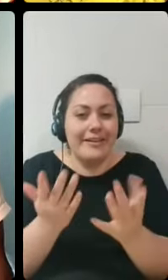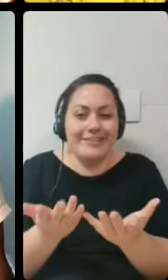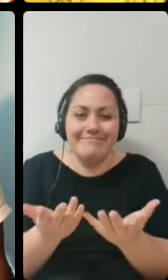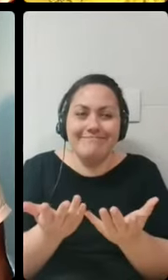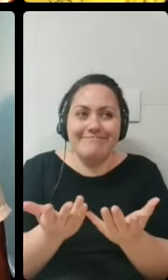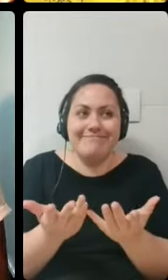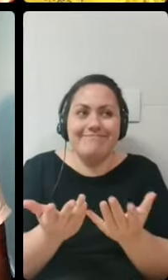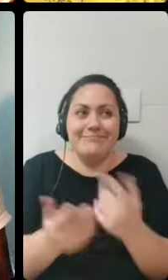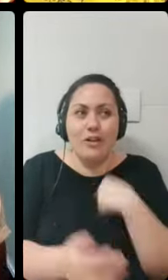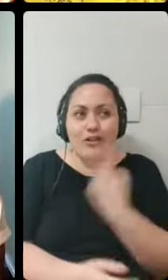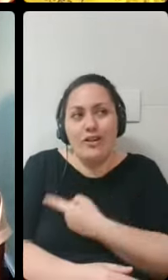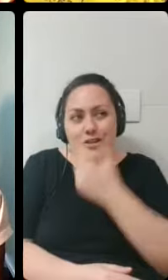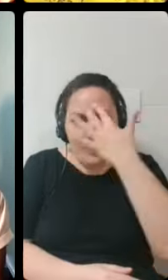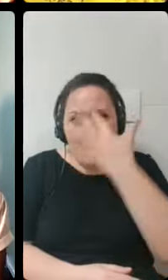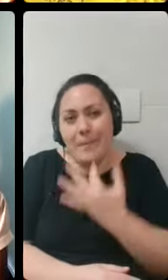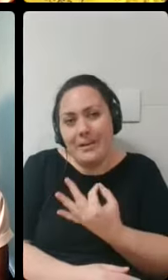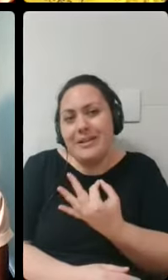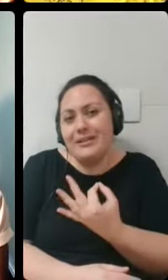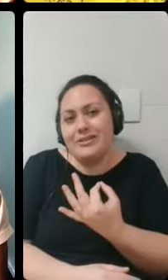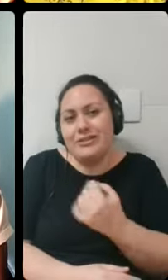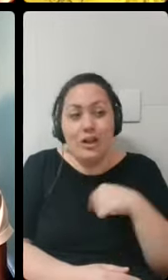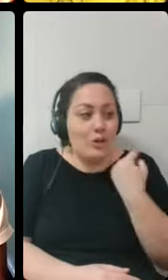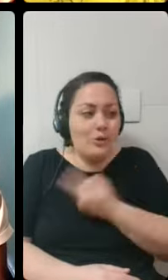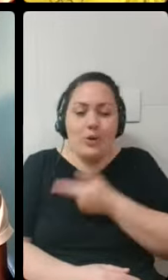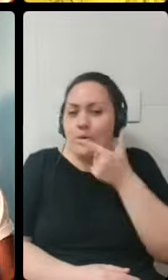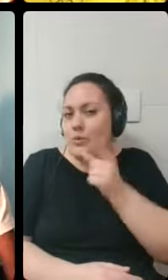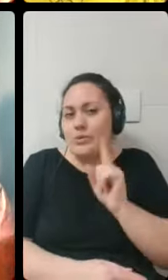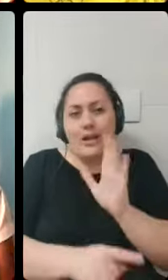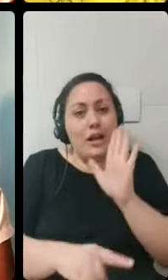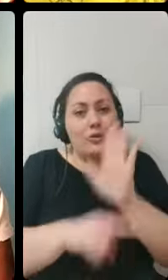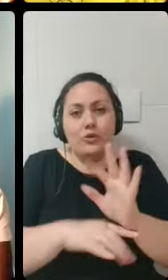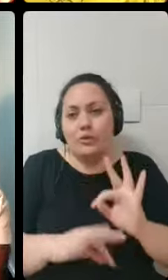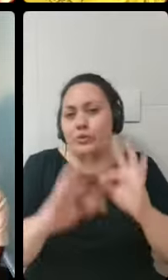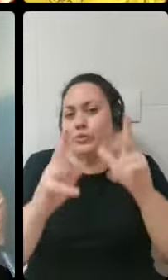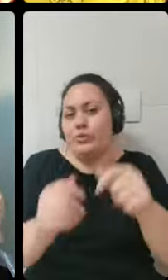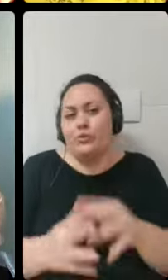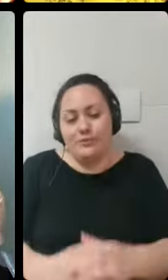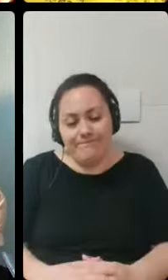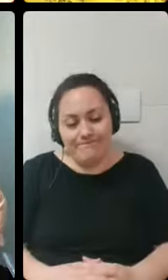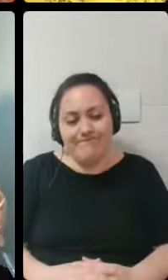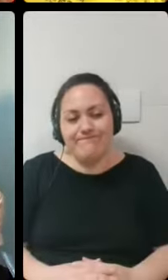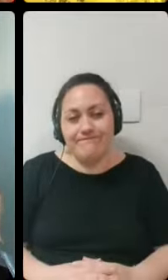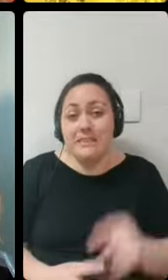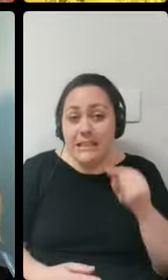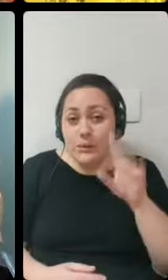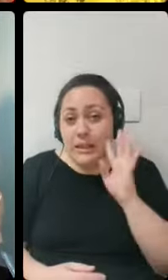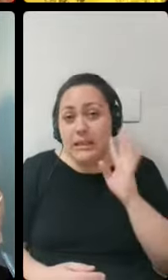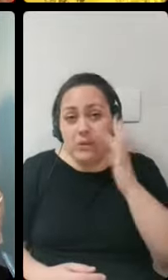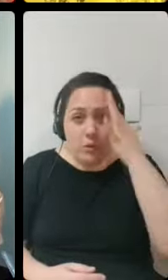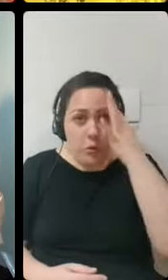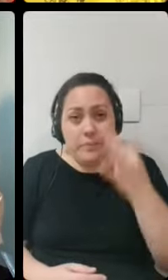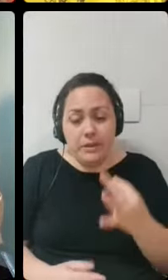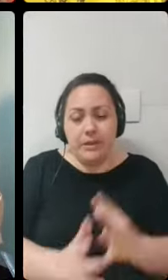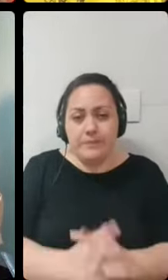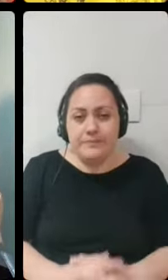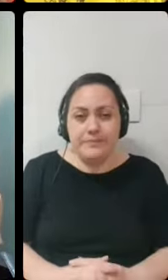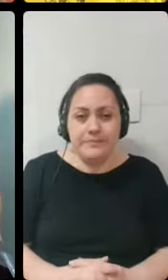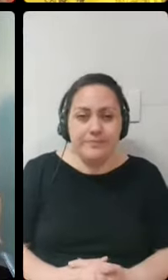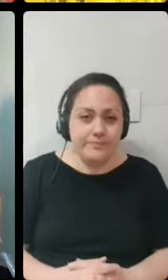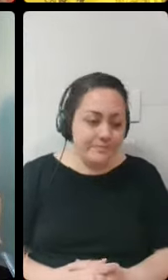a gente entendeu que nem a gente não pode fazer tudo também, né? Então isso também é um processo legal. A gente Mas acho que entendeu. essa é a riqueza,